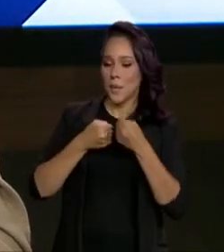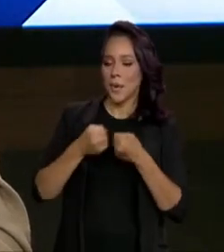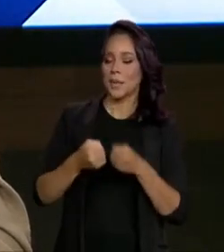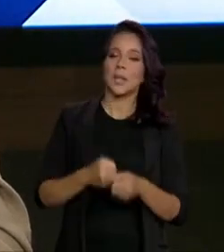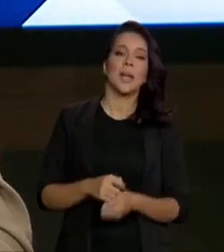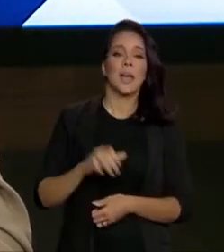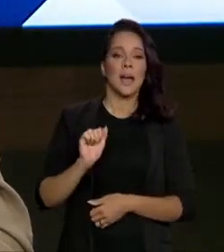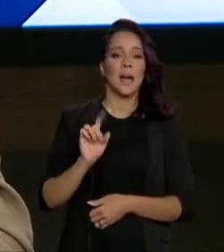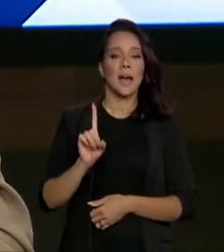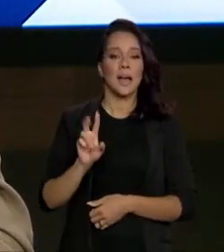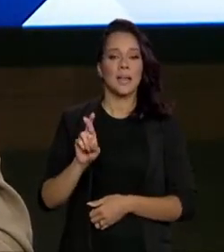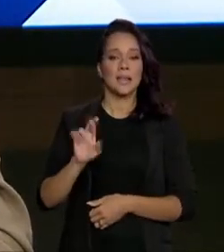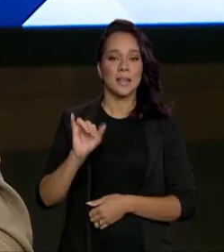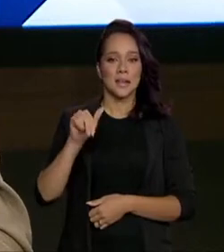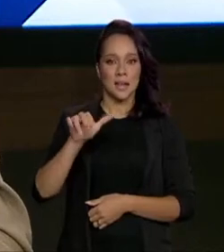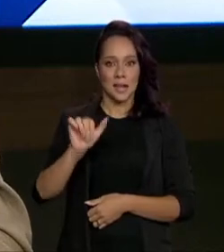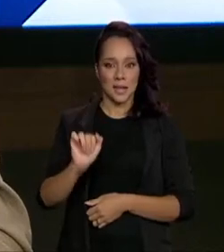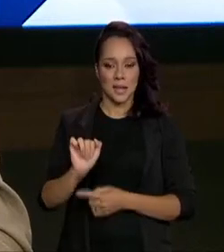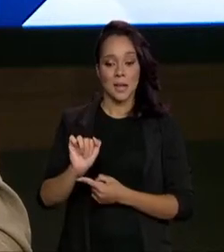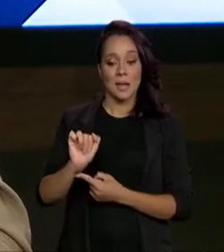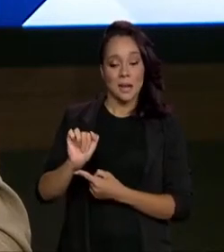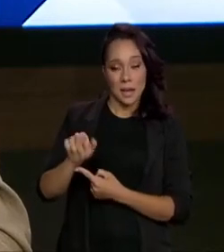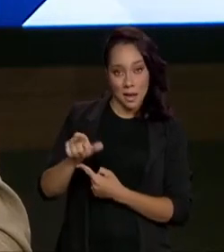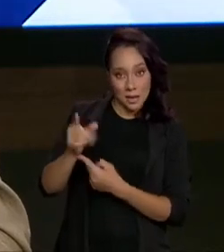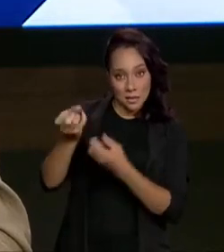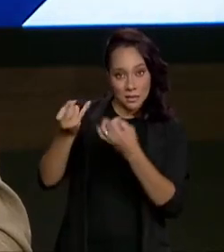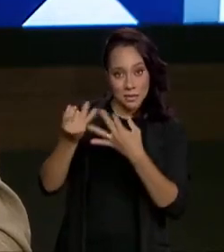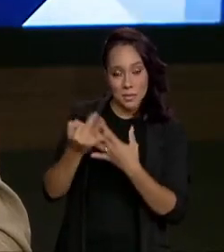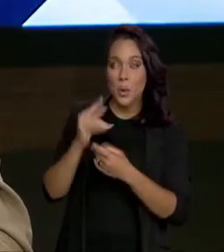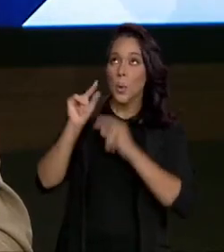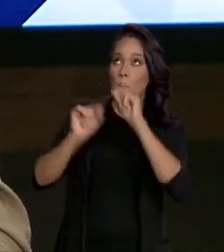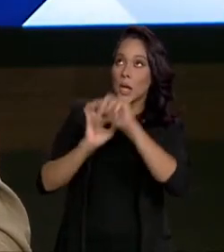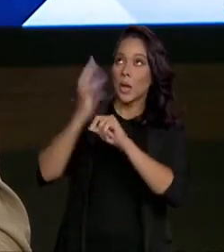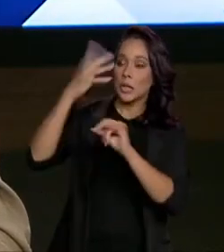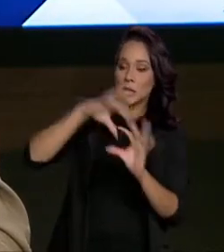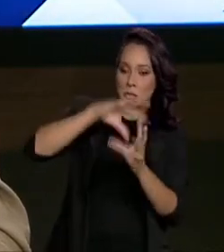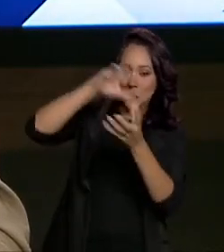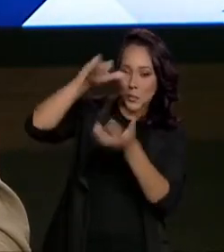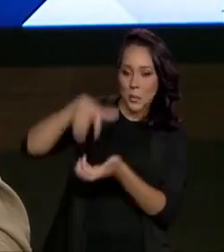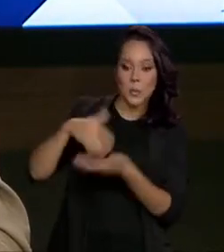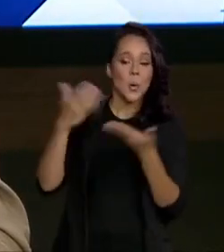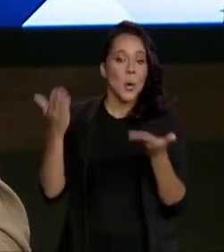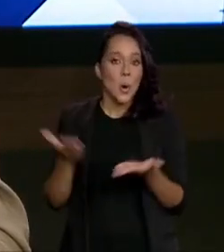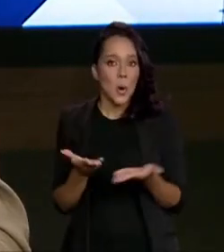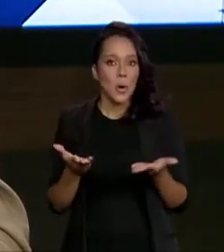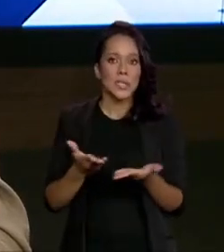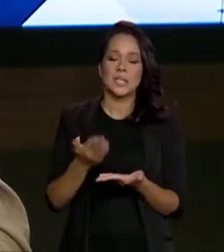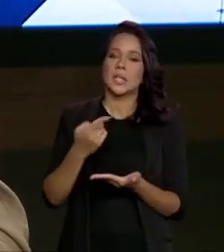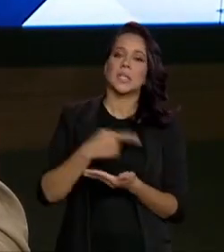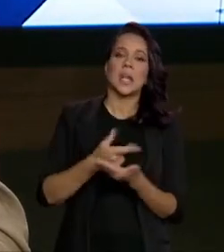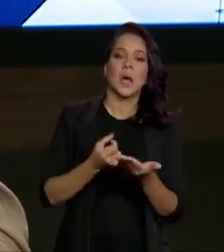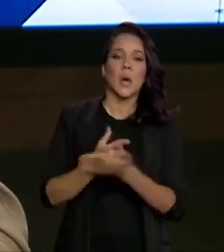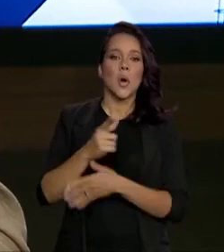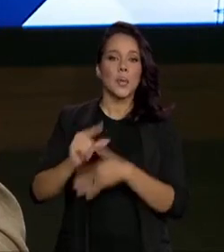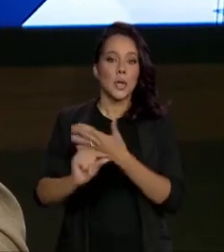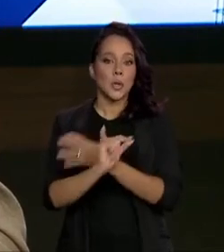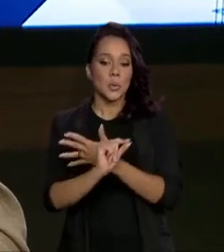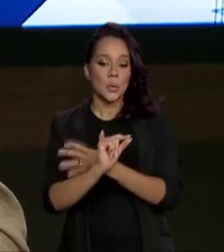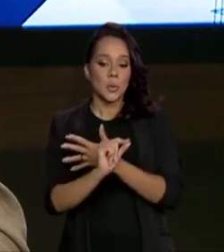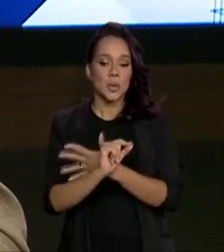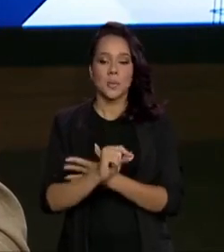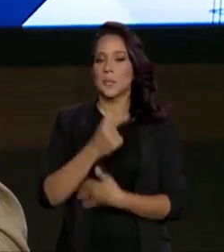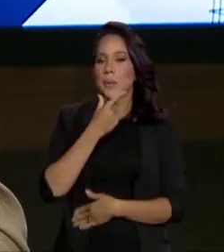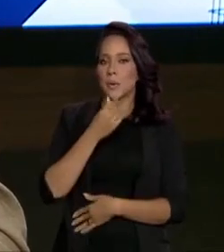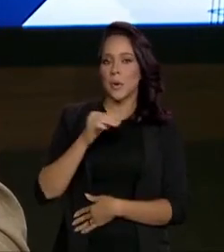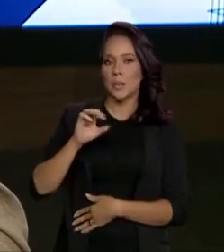nossa Adriana Moisés. Ela que nos traz os destaques do que acontece pelo mundo hoje, falando da compra do Twitter pelo magnata